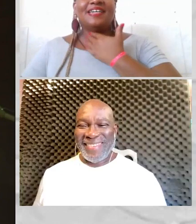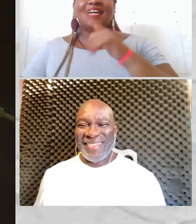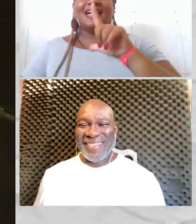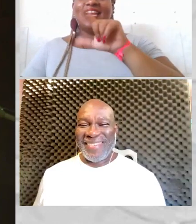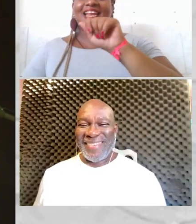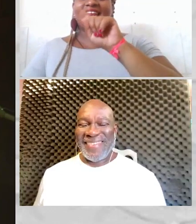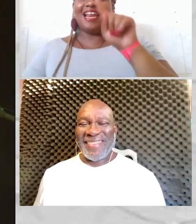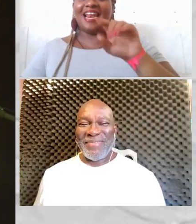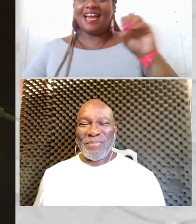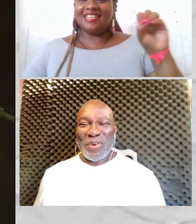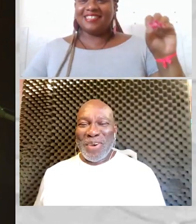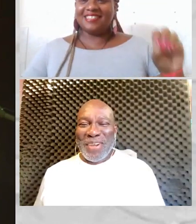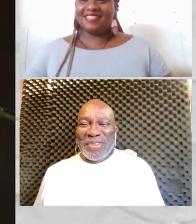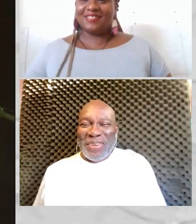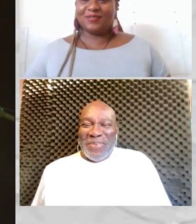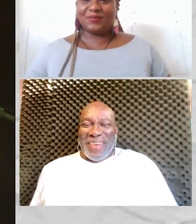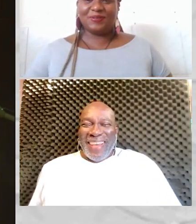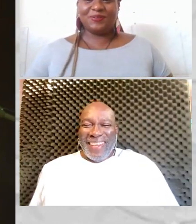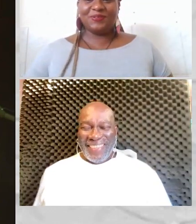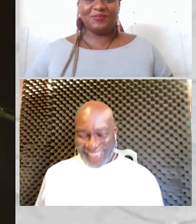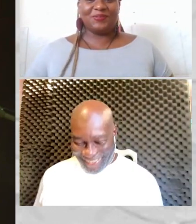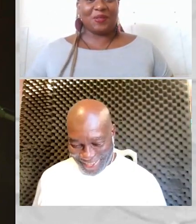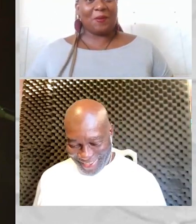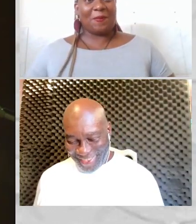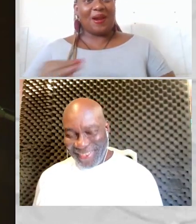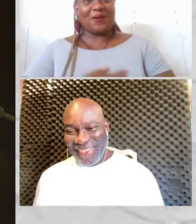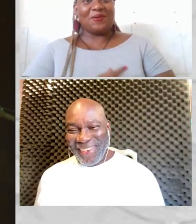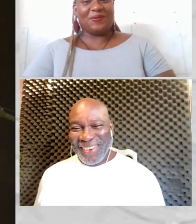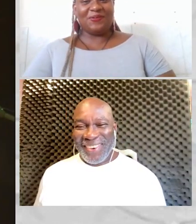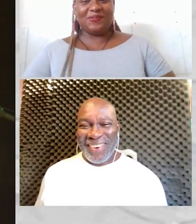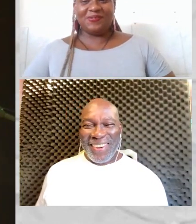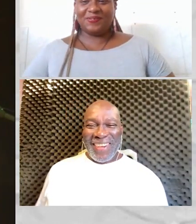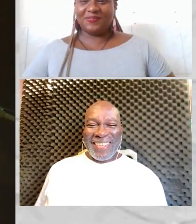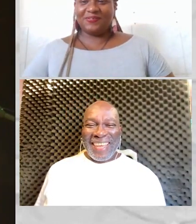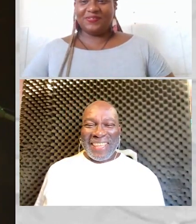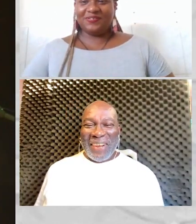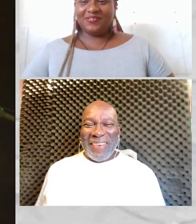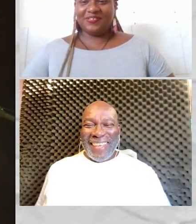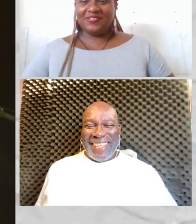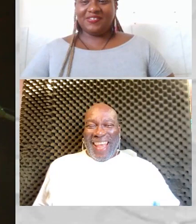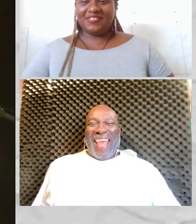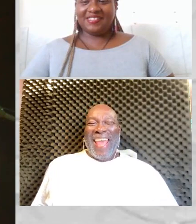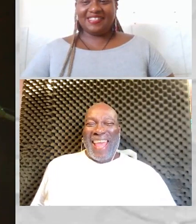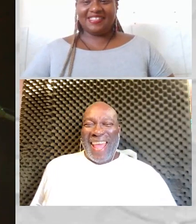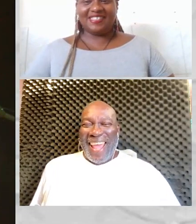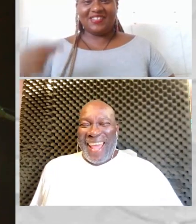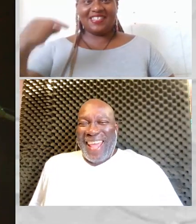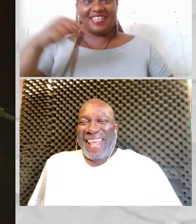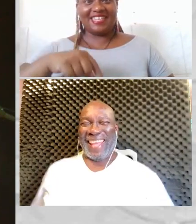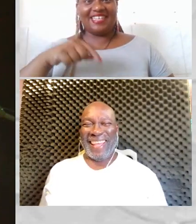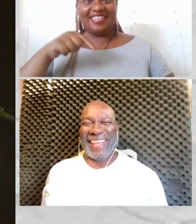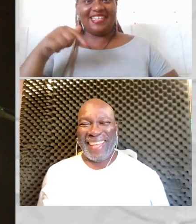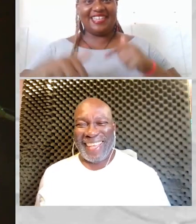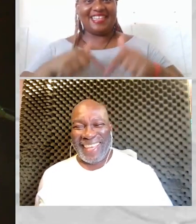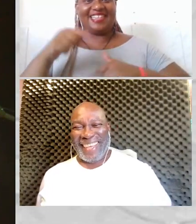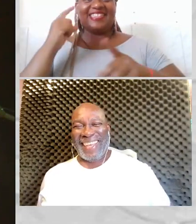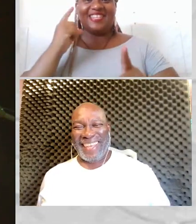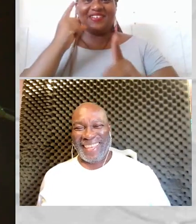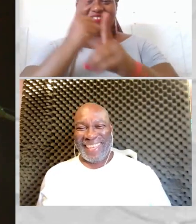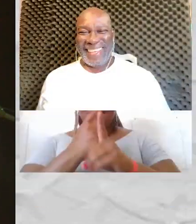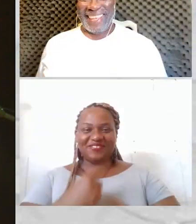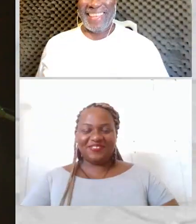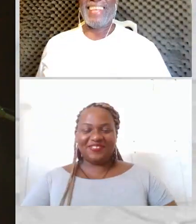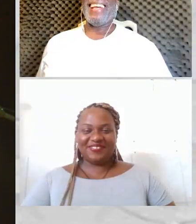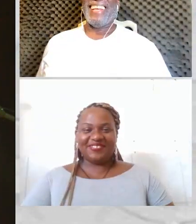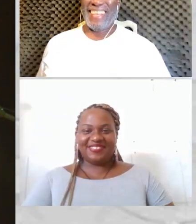meu irmão, chega para cá. Pronto, meu velho. Foi nós aqui outra vez. Papai, coisa boa. Olha nós